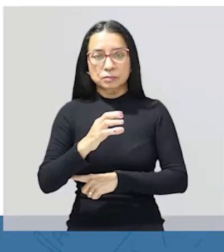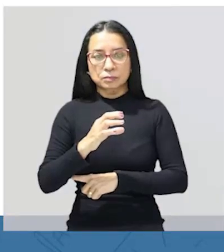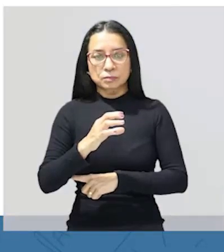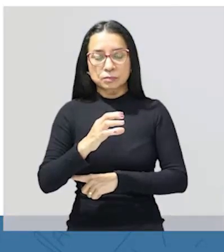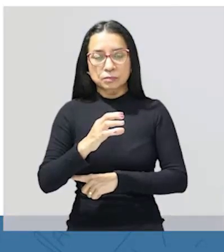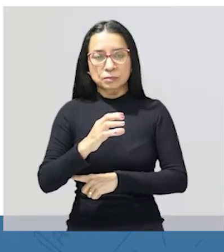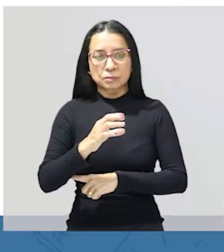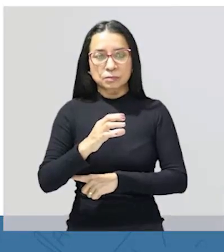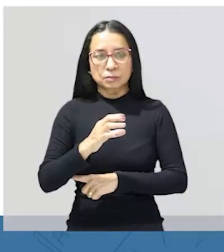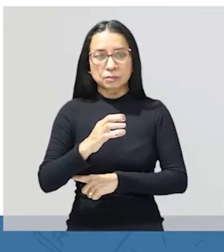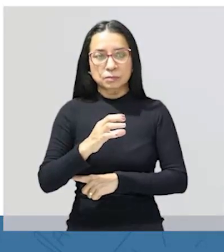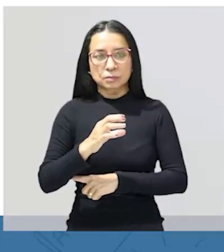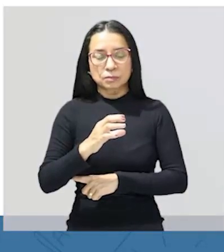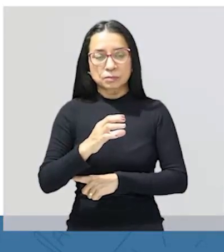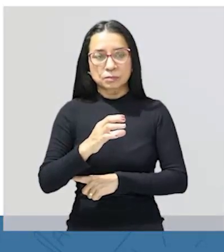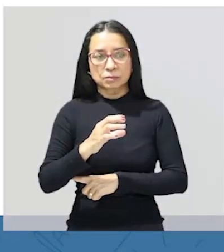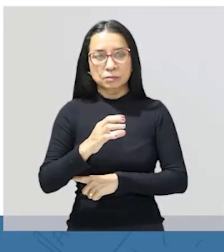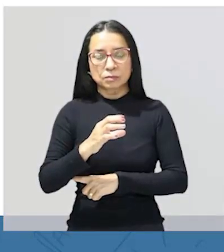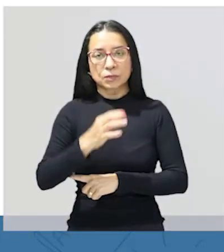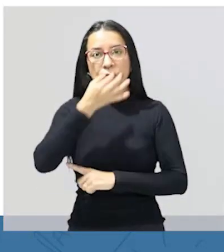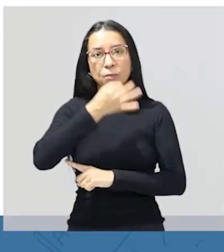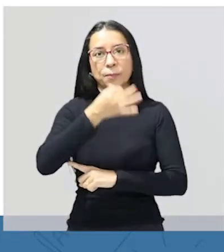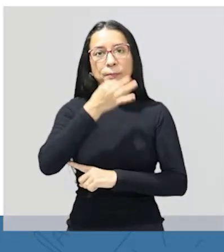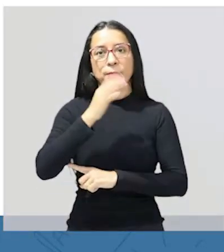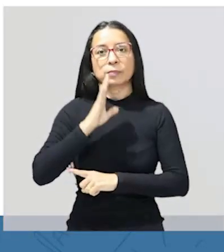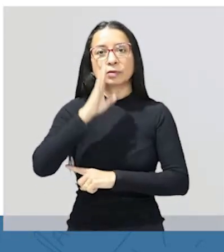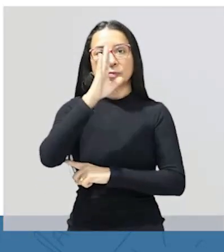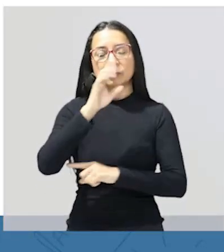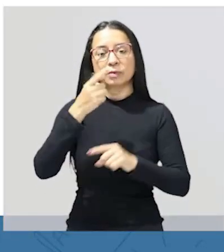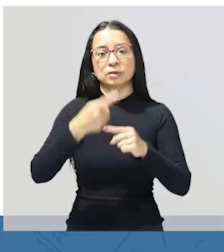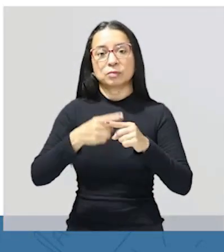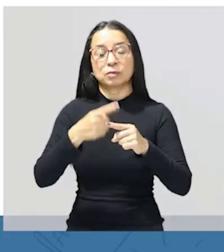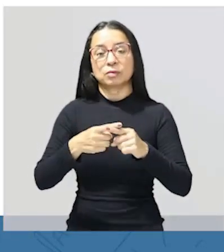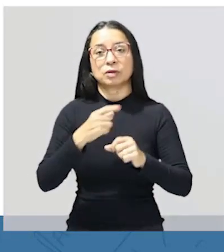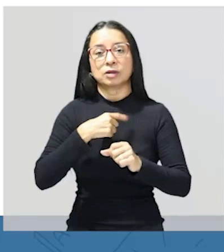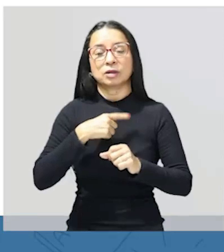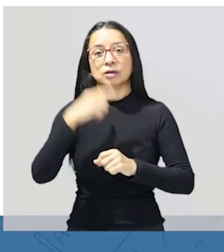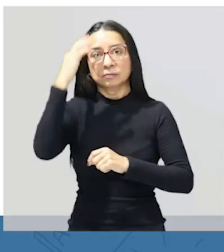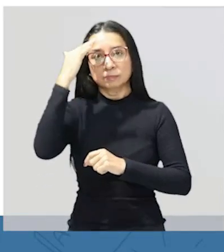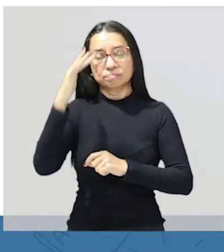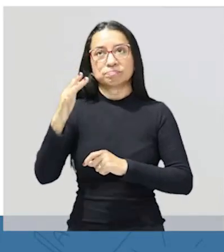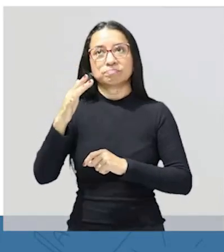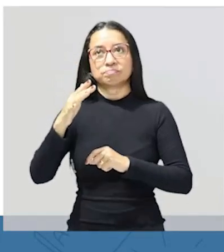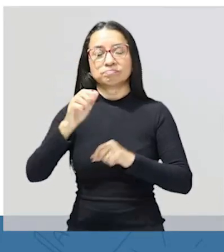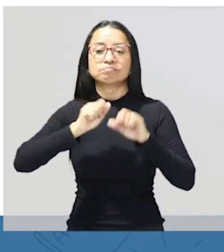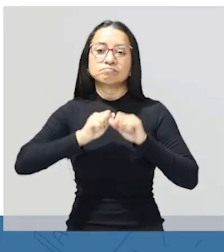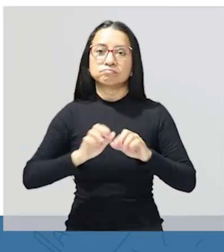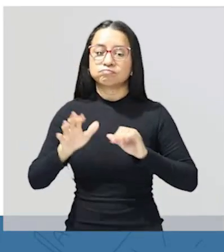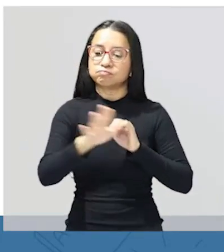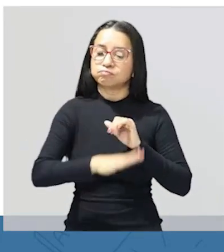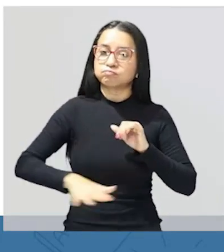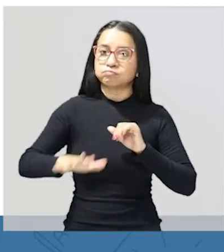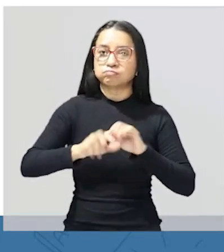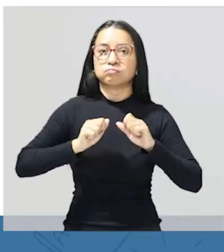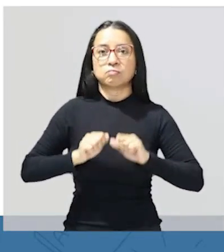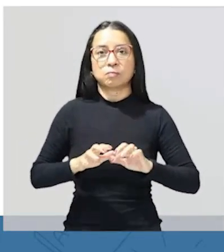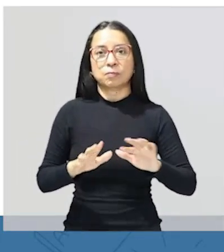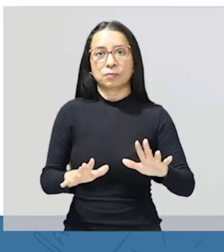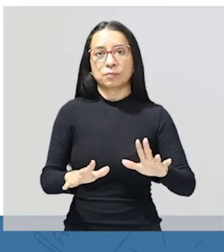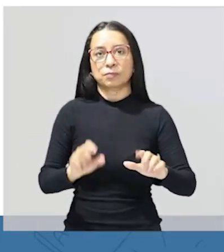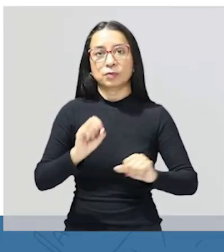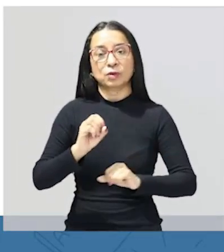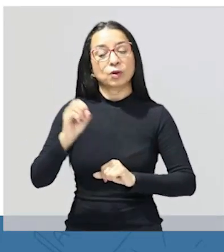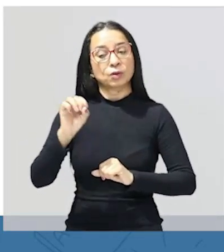povoamento. Letra C de casa. É uma crítica principalmente por conta daquela ideia. A colônia de povoamento, somente as colônias